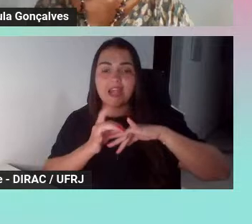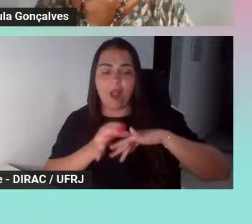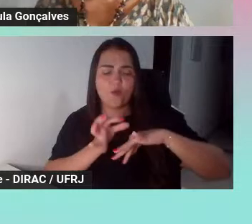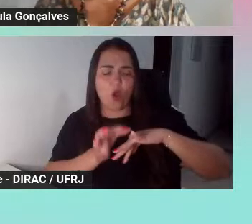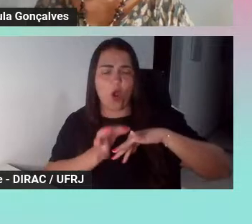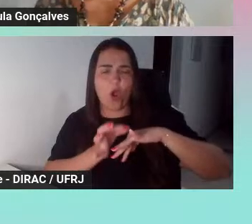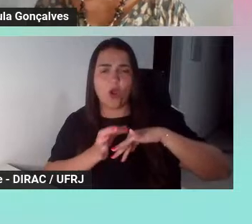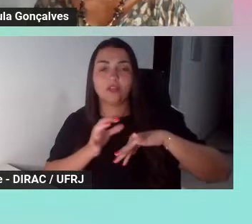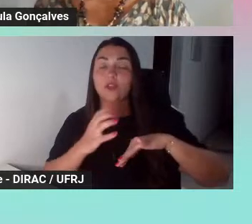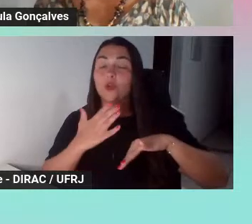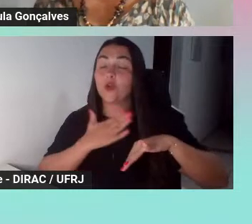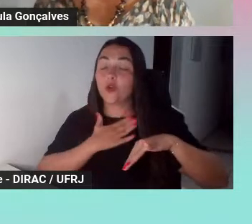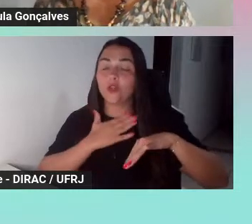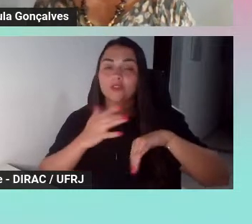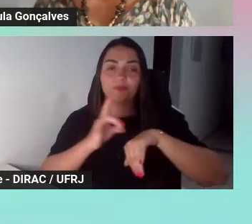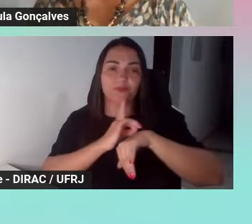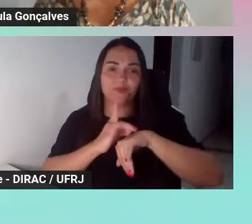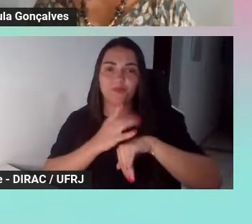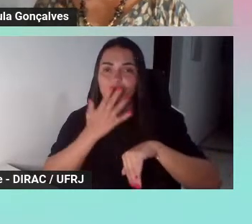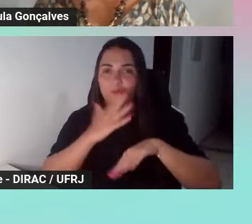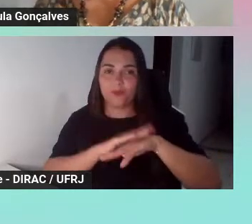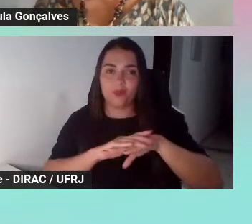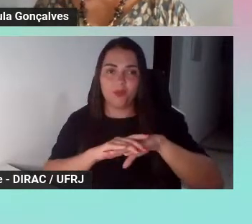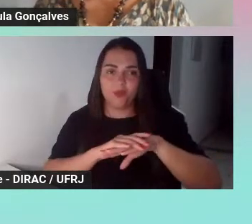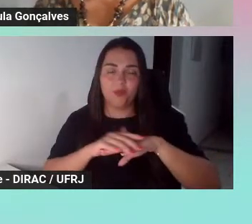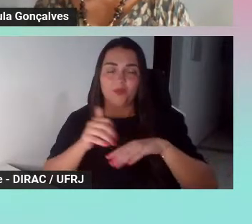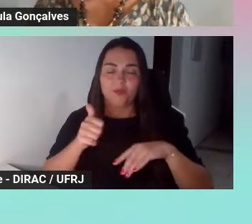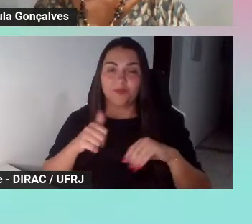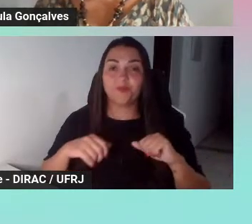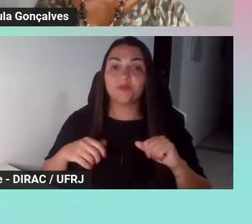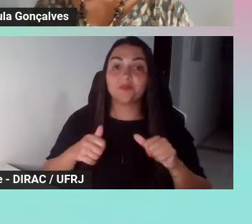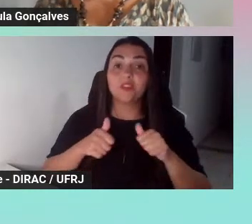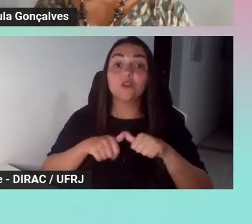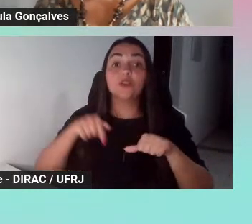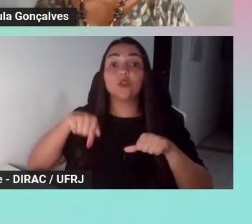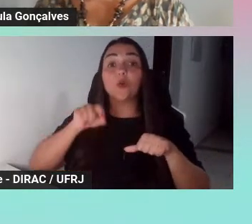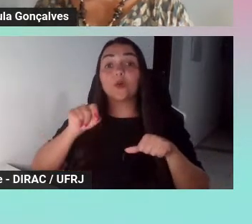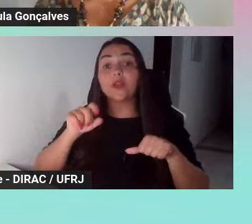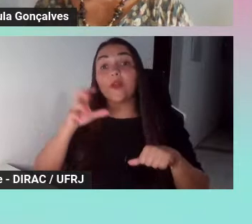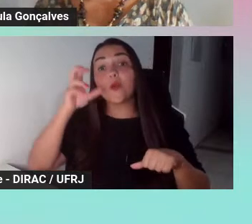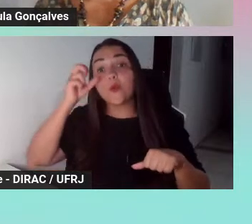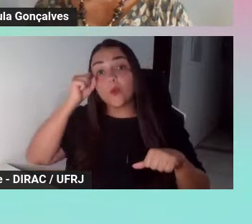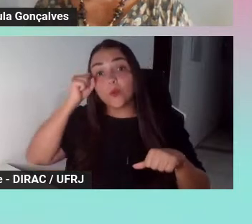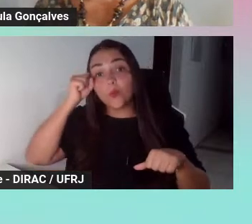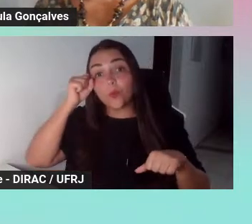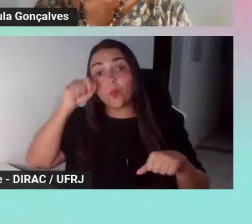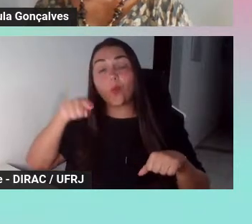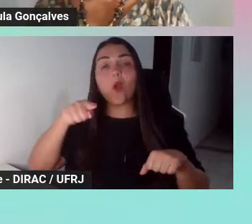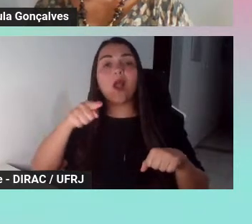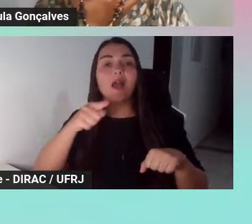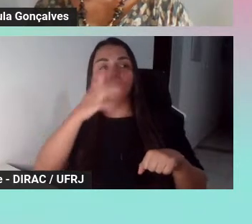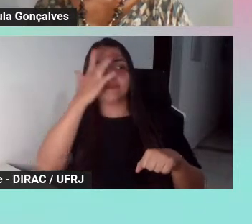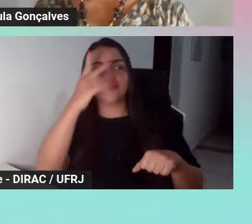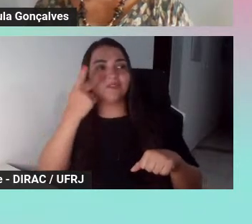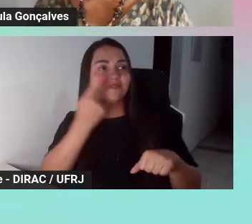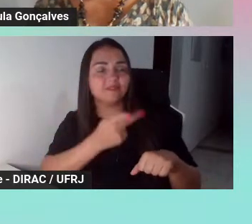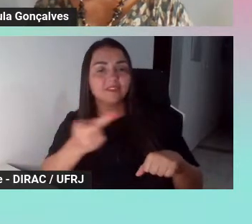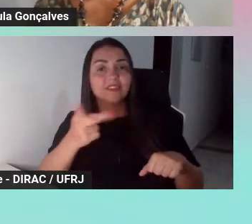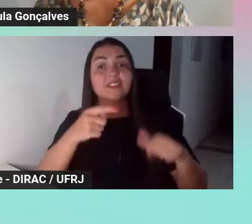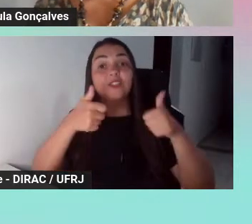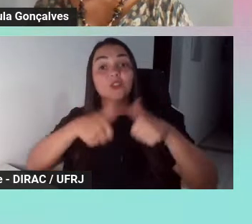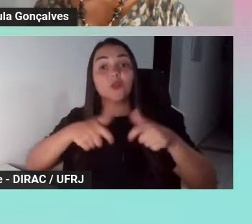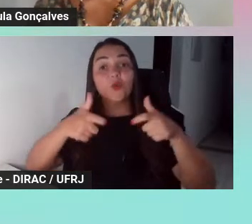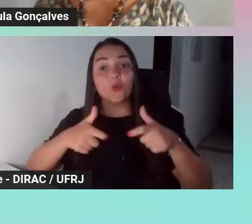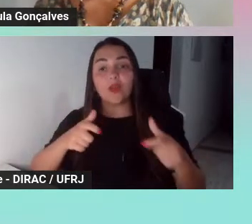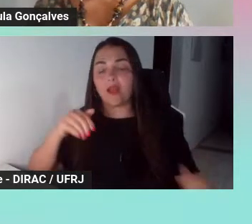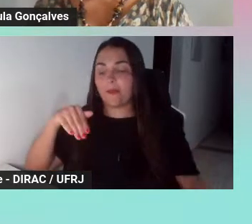mão, e estou, nesse momento, no quarto de hóspedes da casa de um dos meus filhos, em Maracaju, Mato